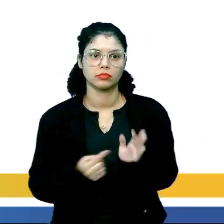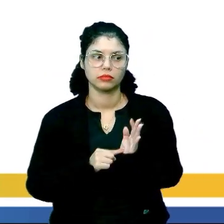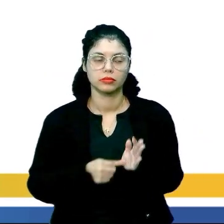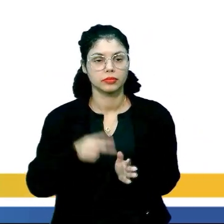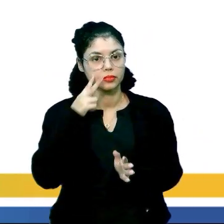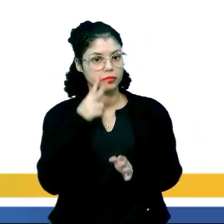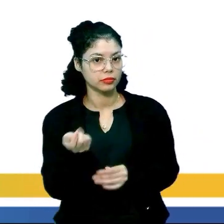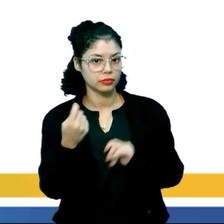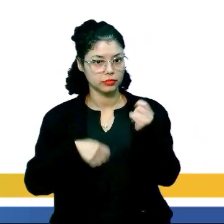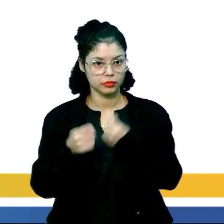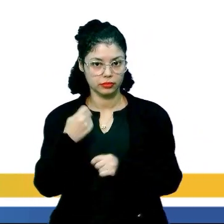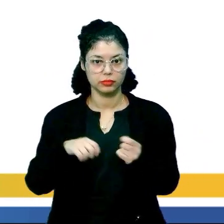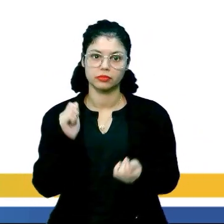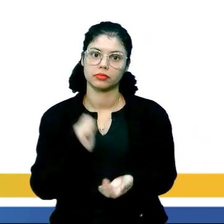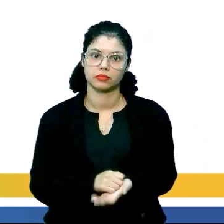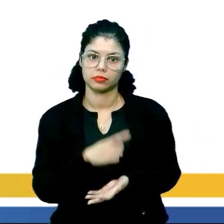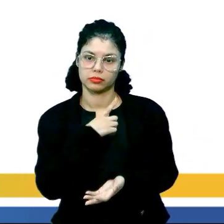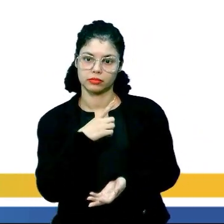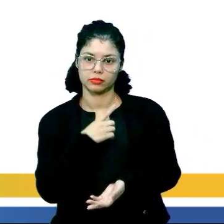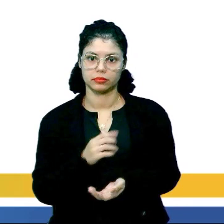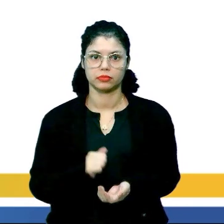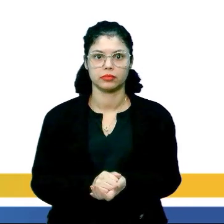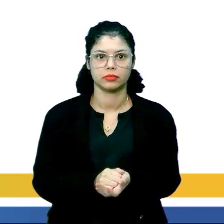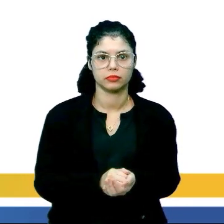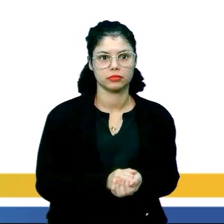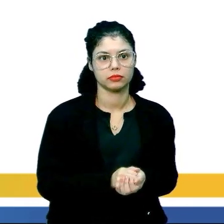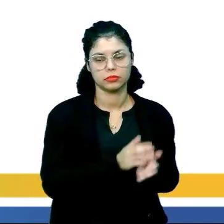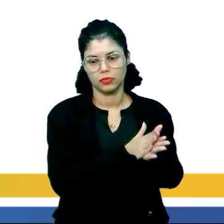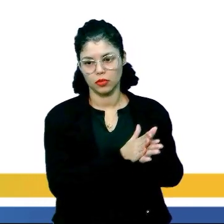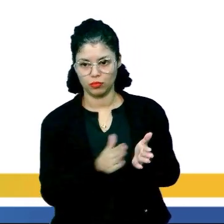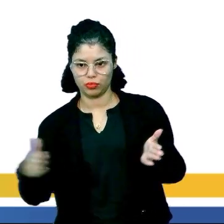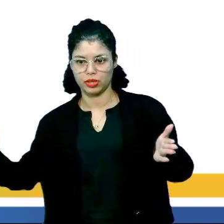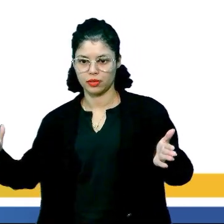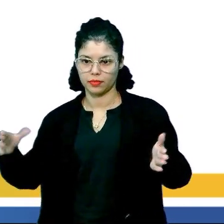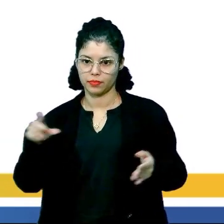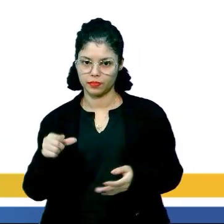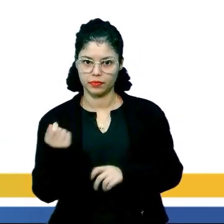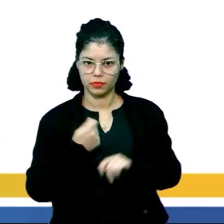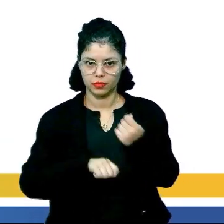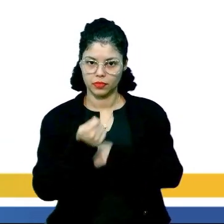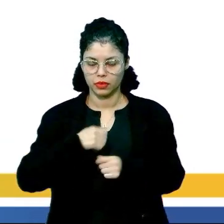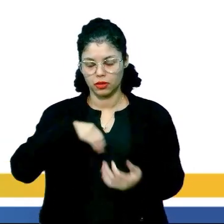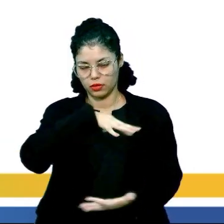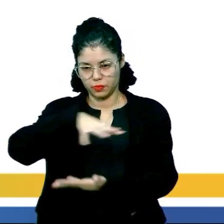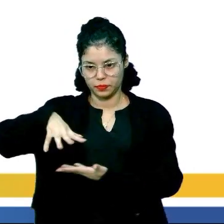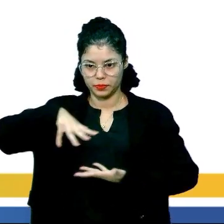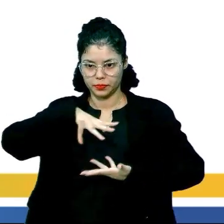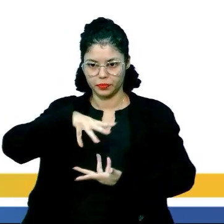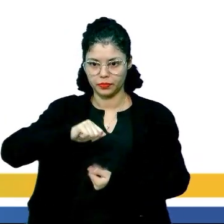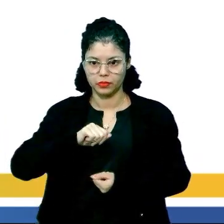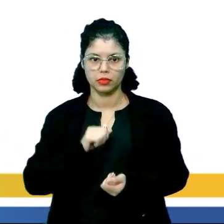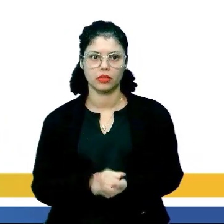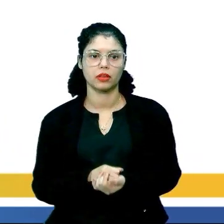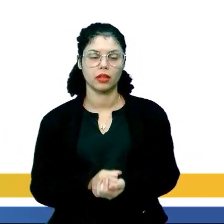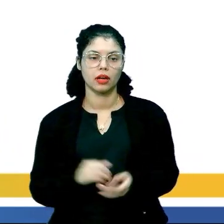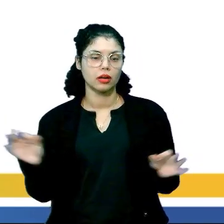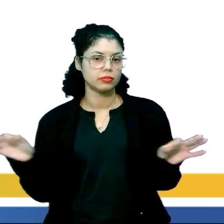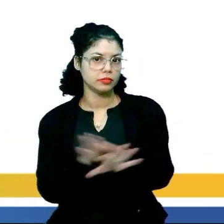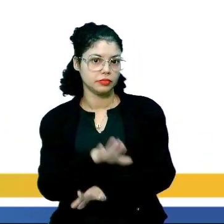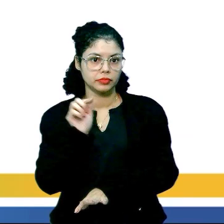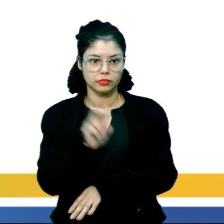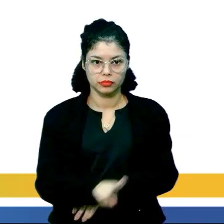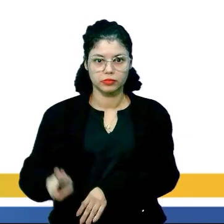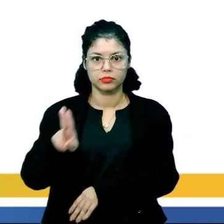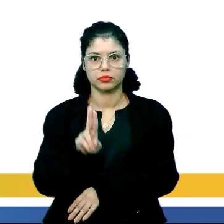de vista da economia, nós tivemos uma desaceleração da economia mundial. Então, acabou os